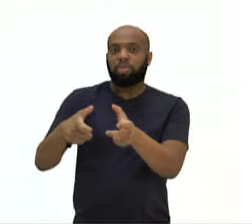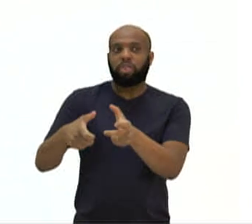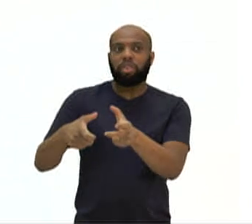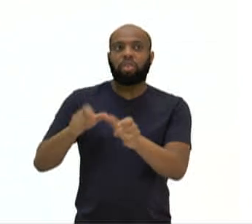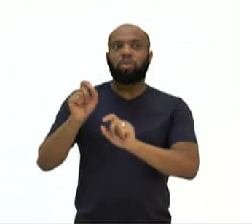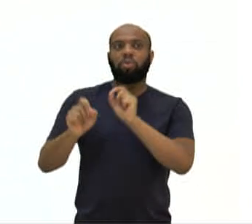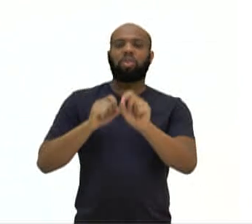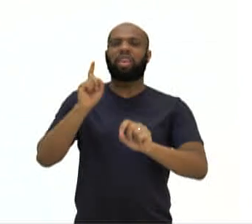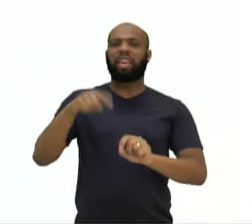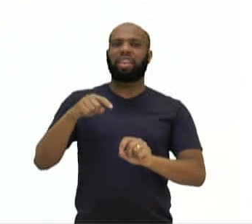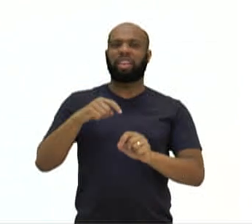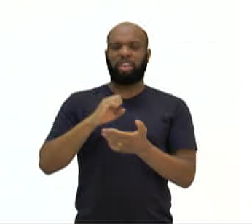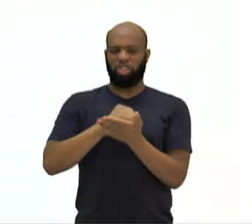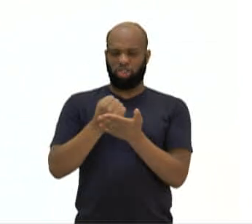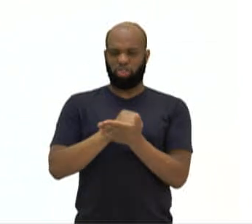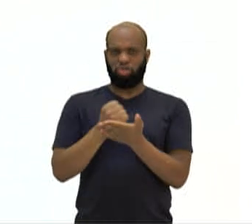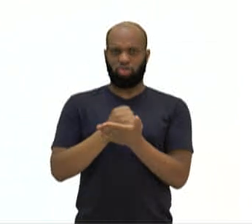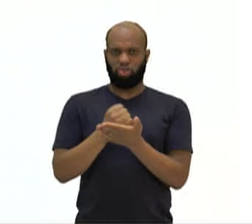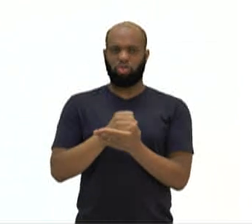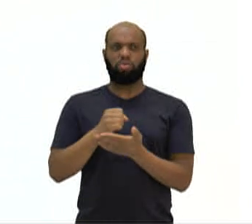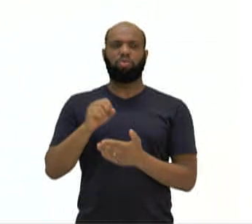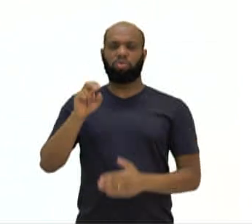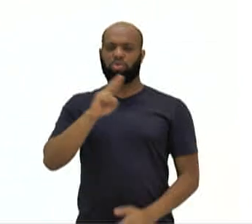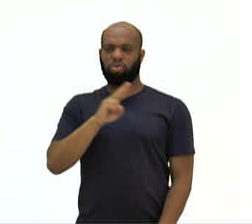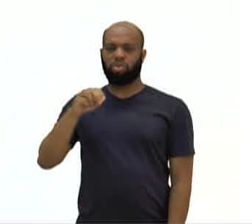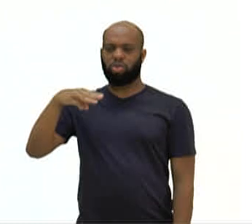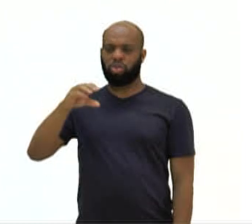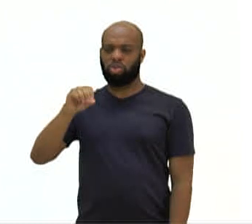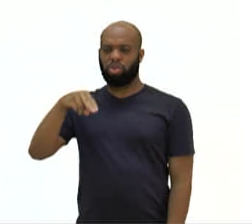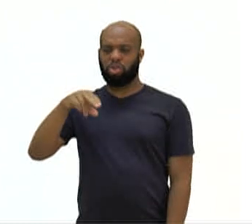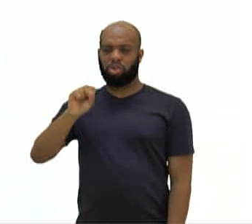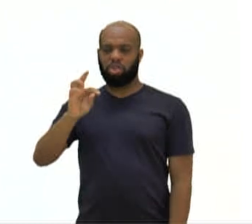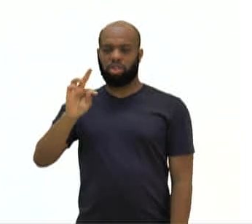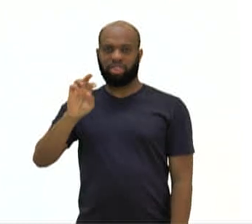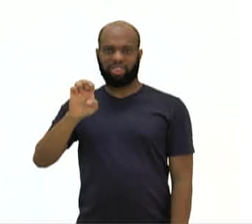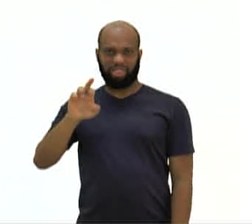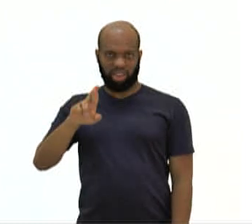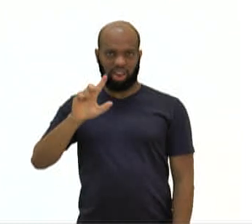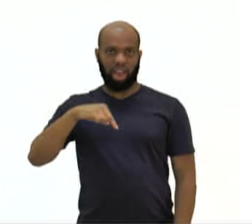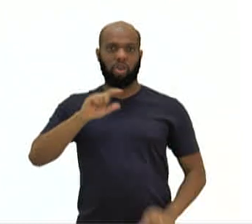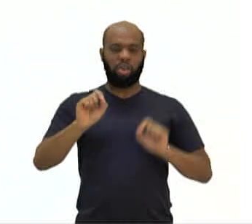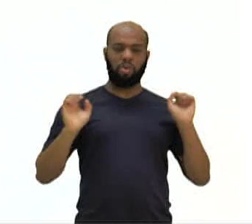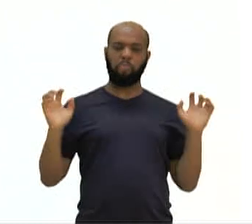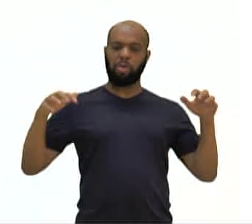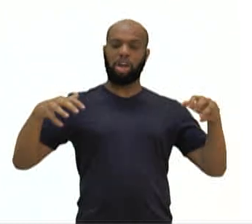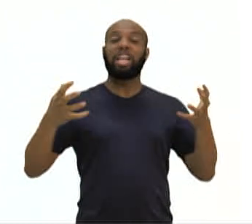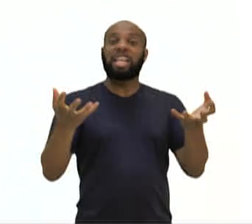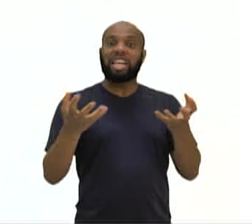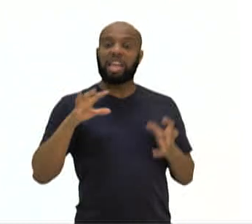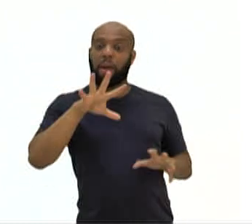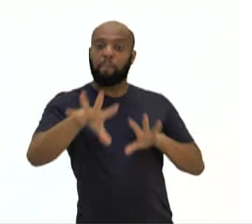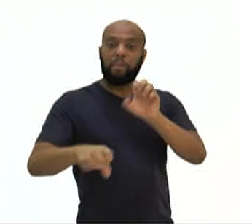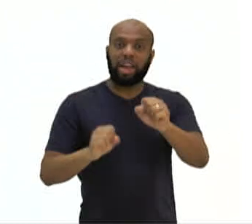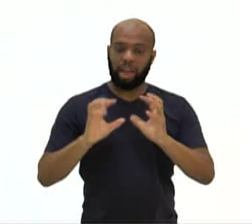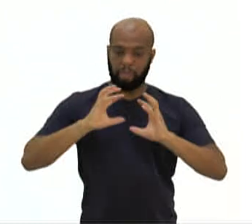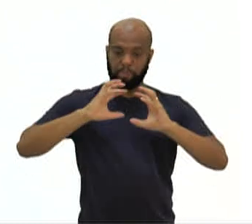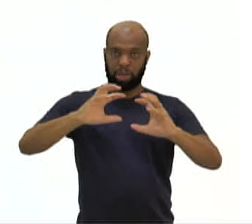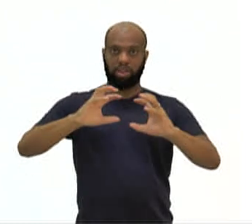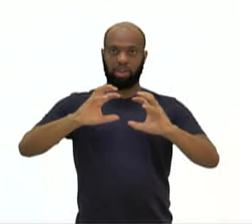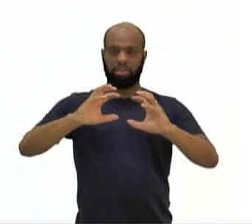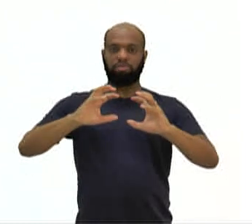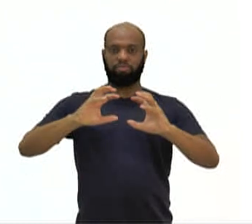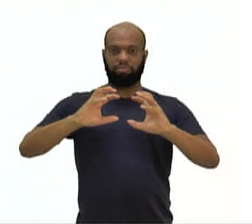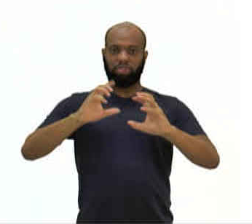chamado Monster Baú, em que times de monstrinhos disputavam a posse de uma bola em forma de bip